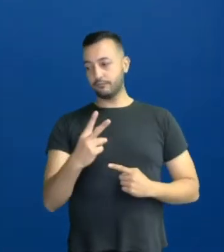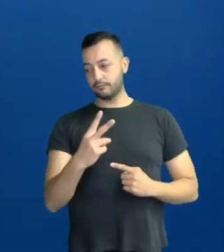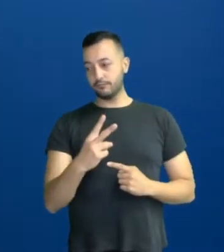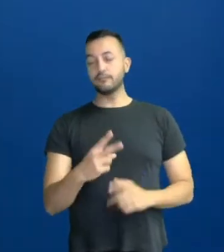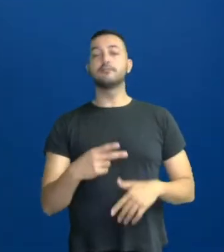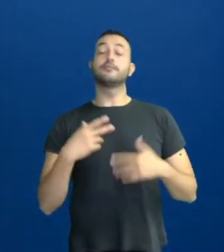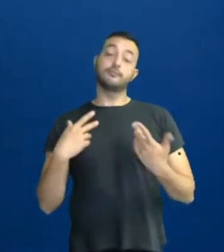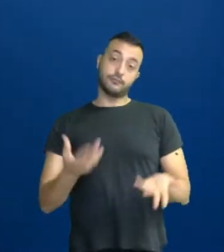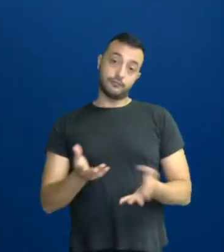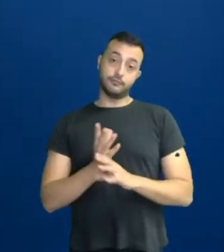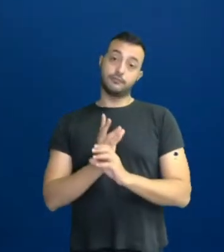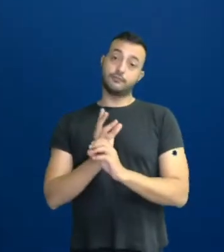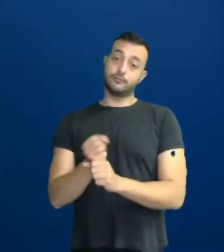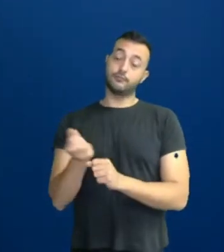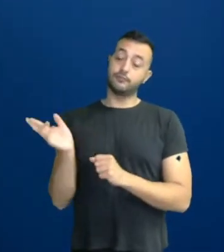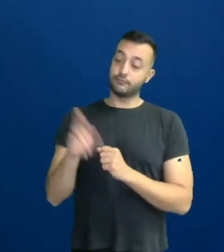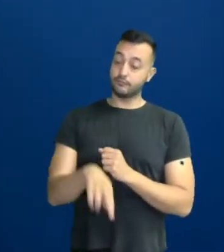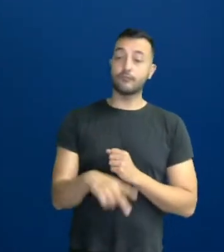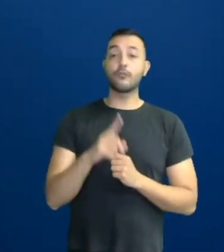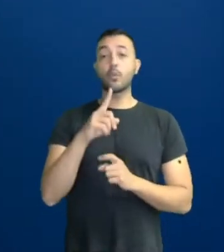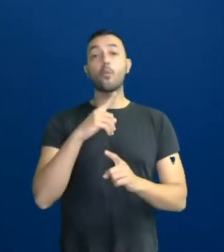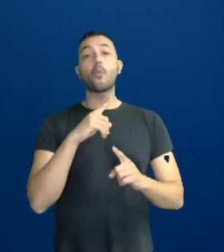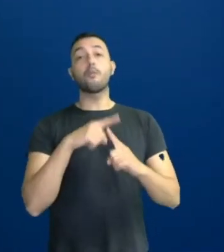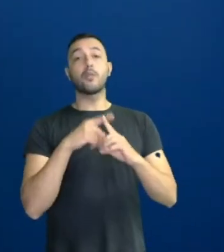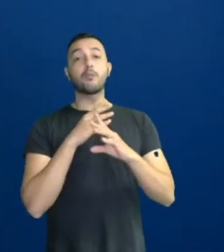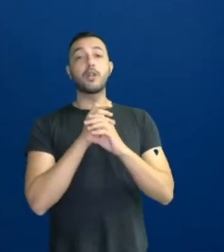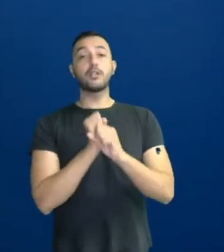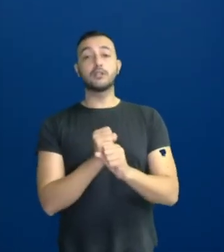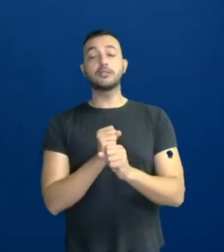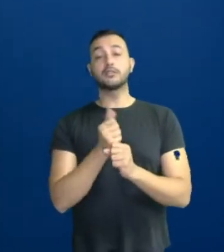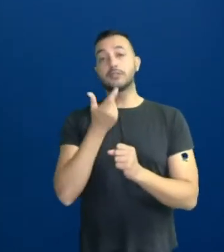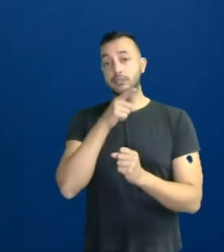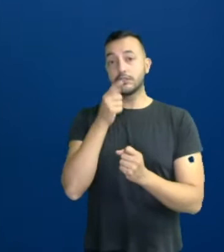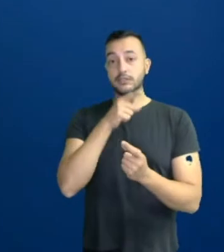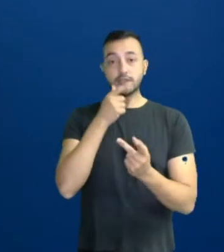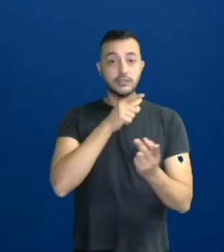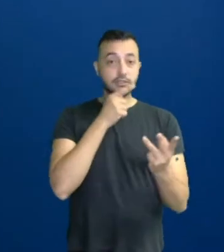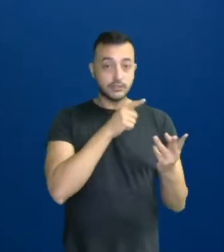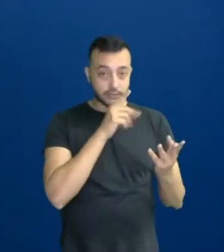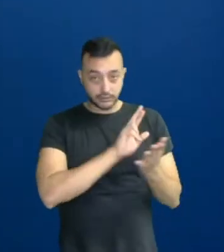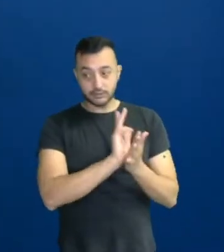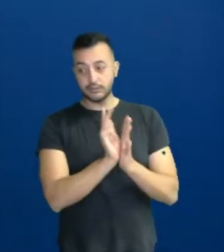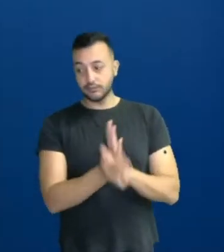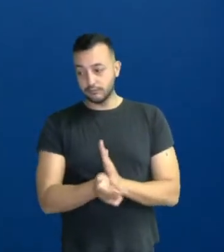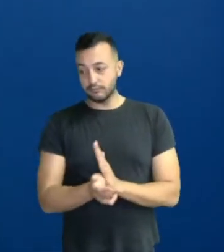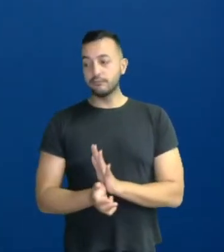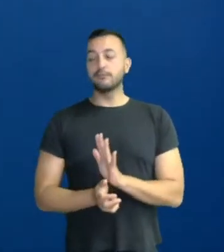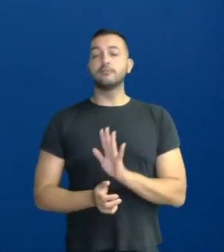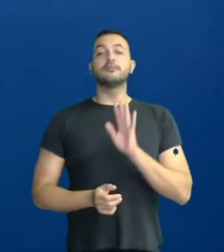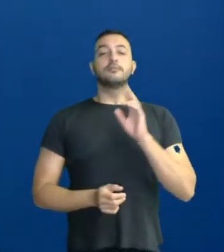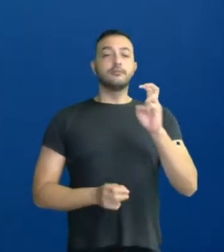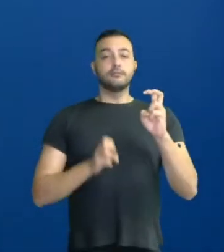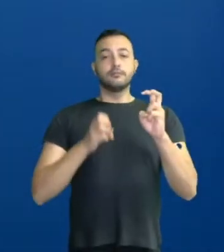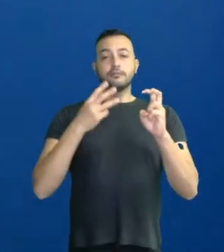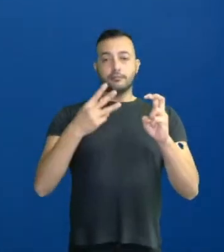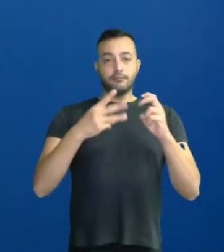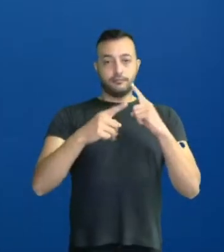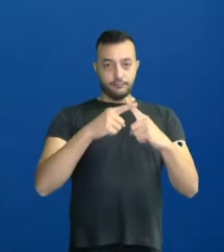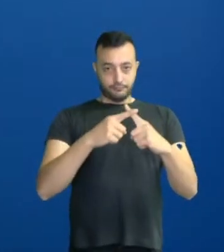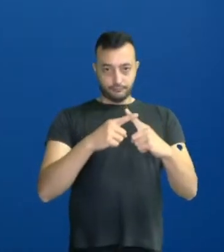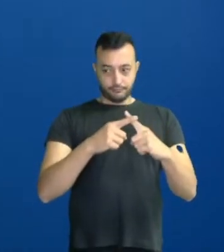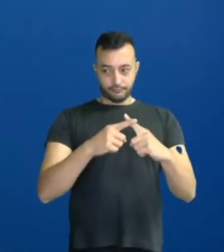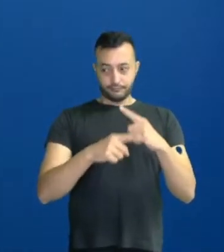2. O resultado de uma multiplicação, vamos multiplicando por outra, tá certo? Então, ó, 5 vezes